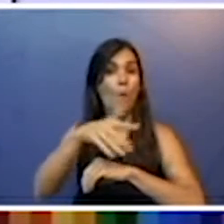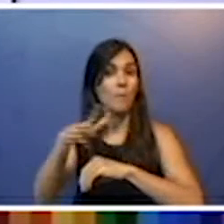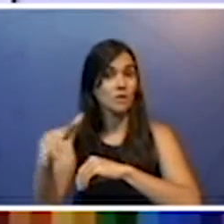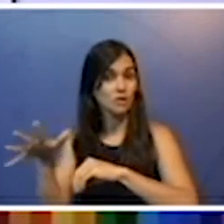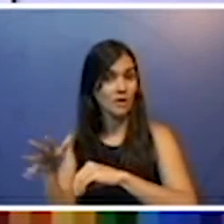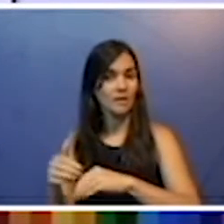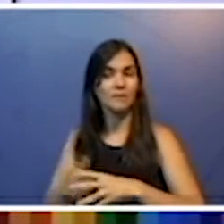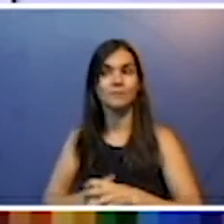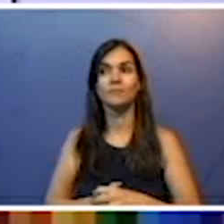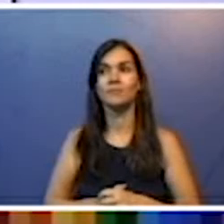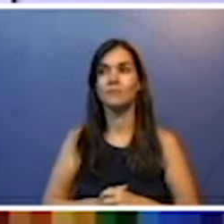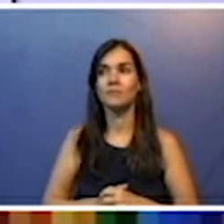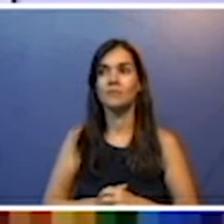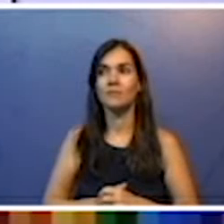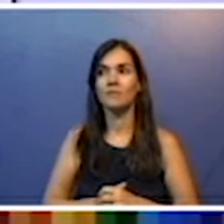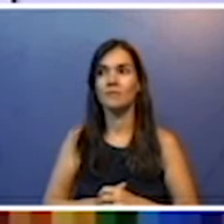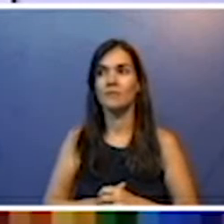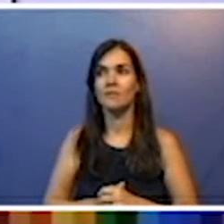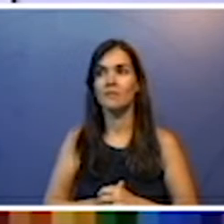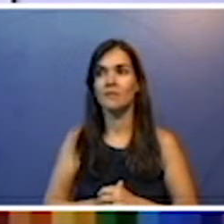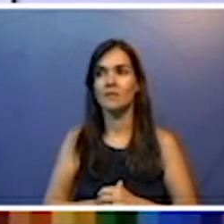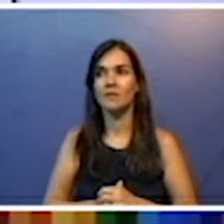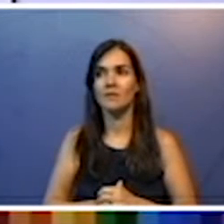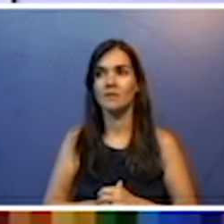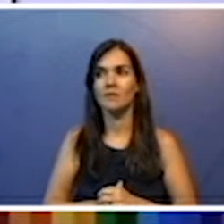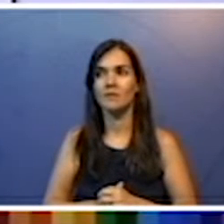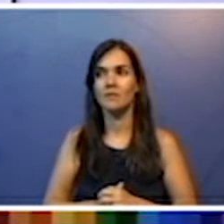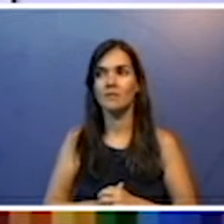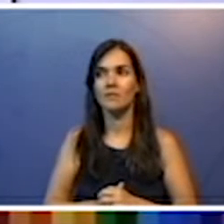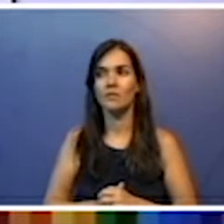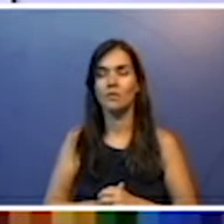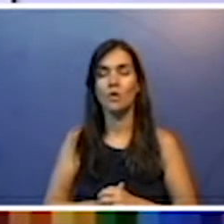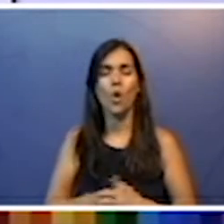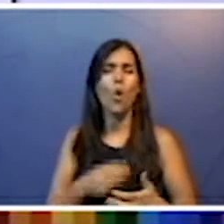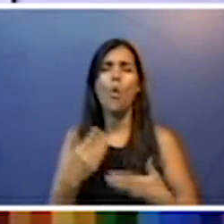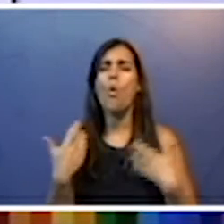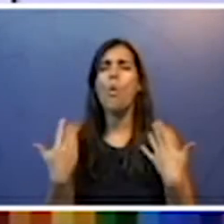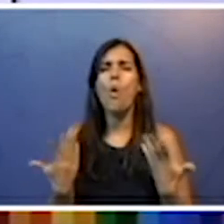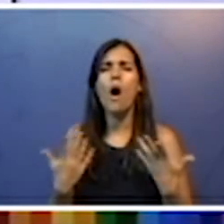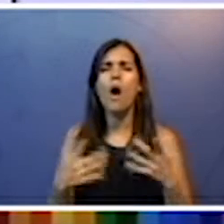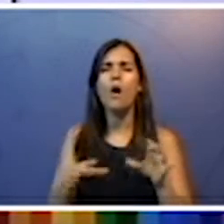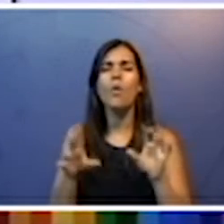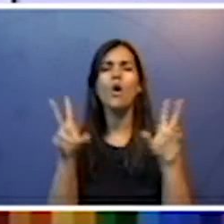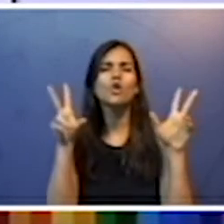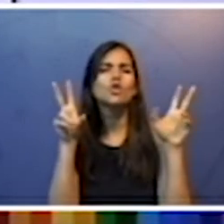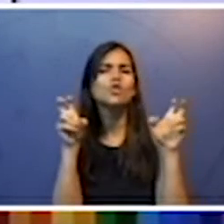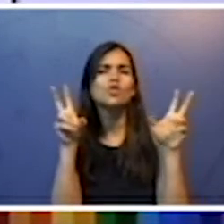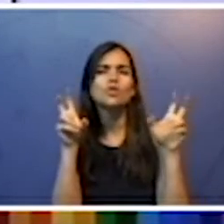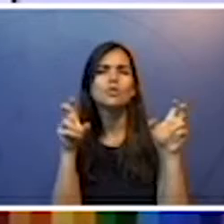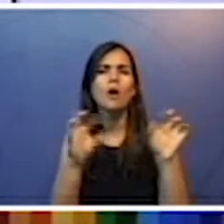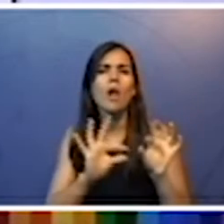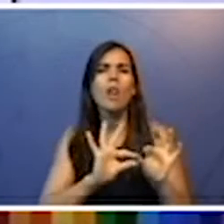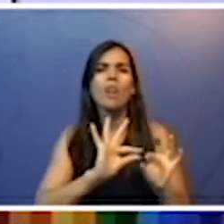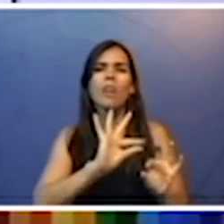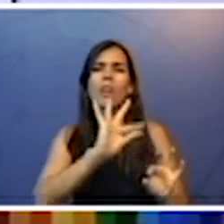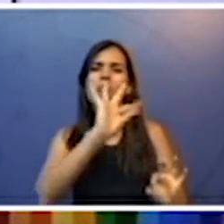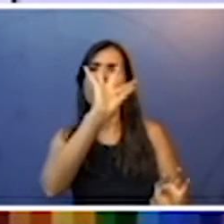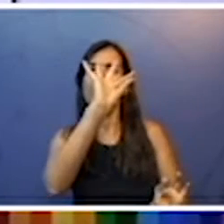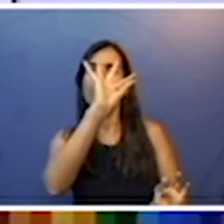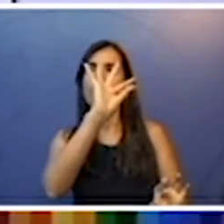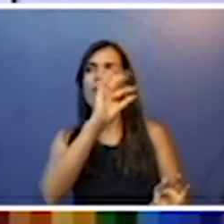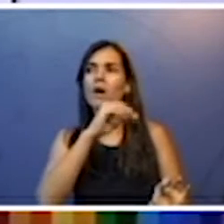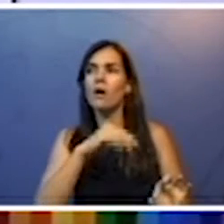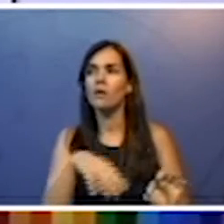Eixo da horizontal, horizontal é deitado. que vai aparecer no eixo da